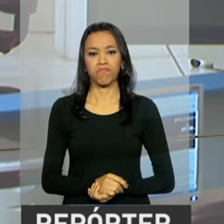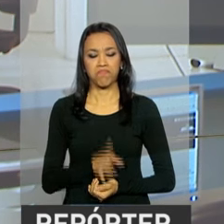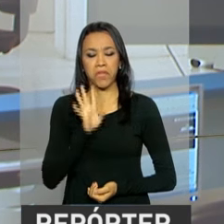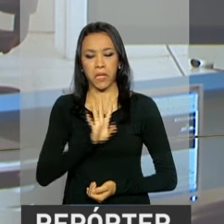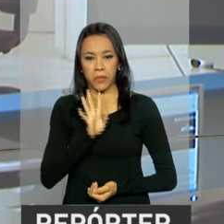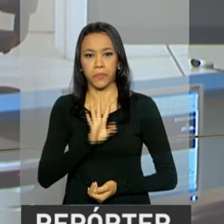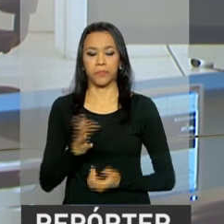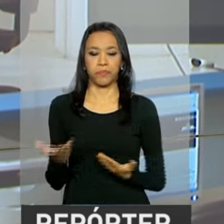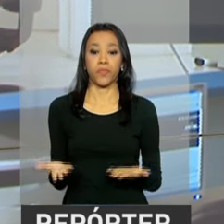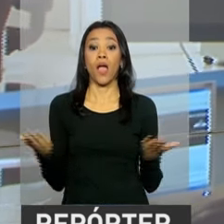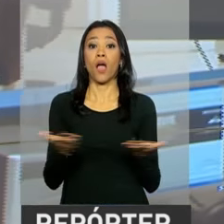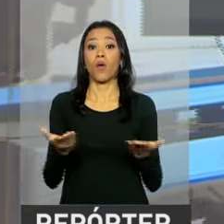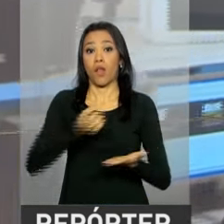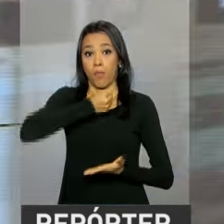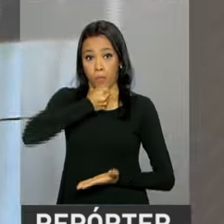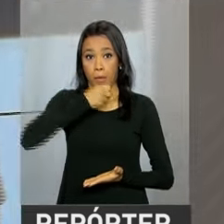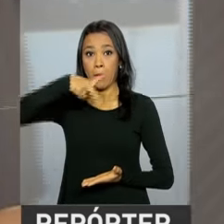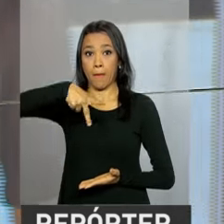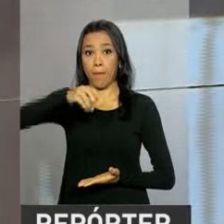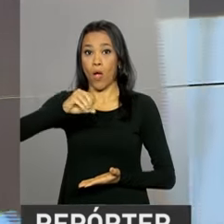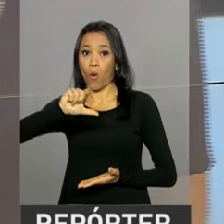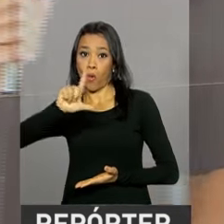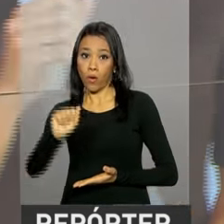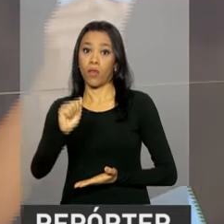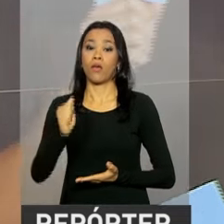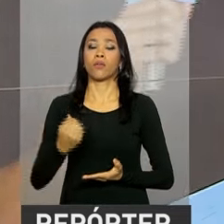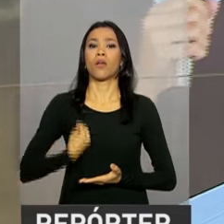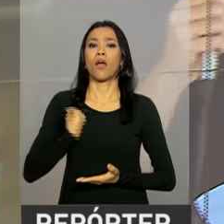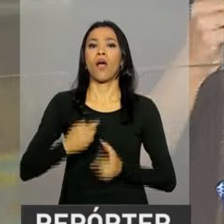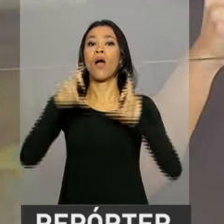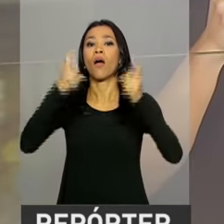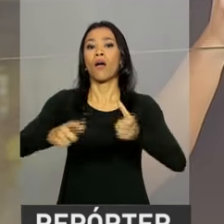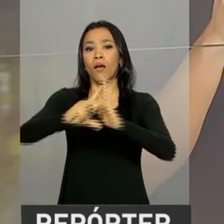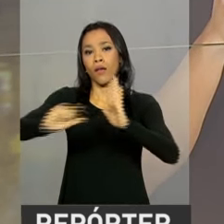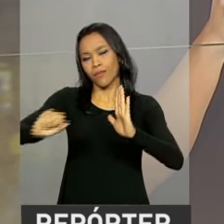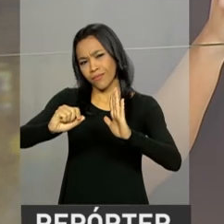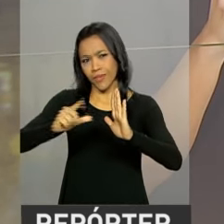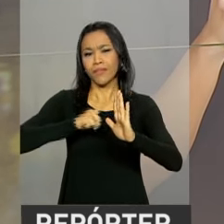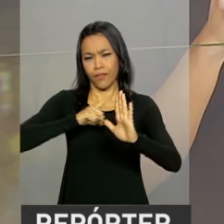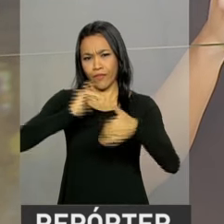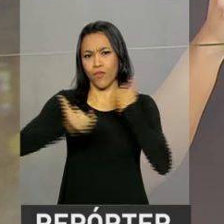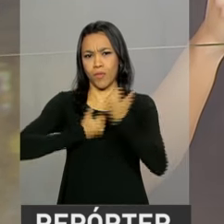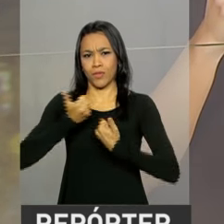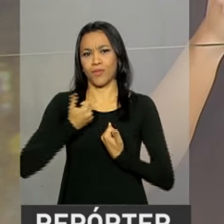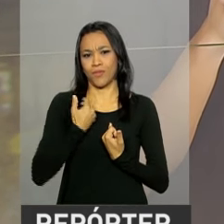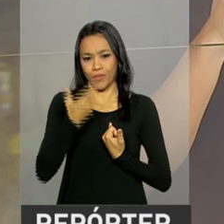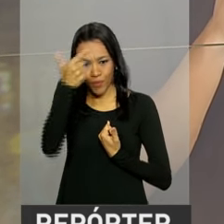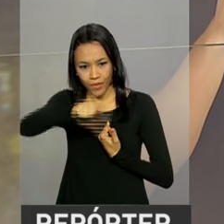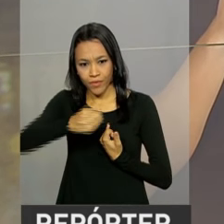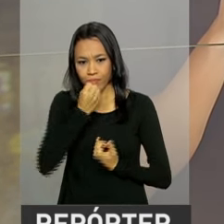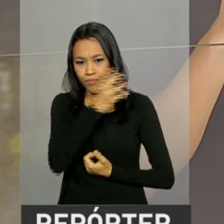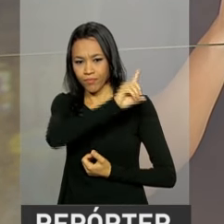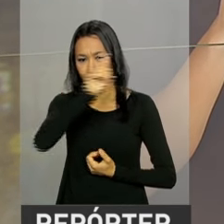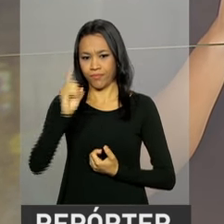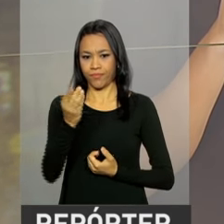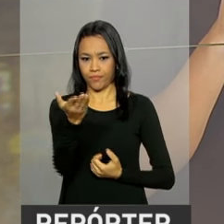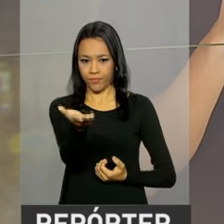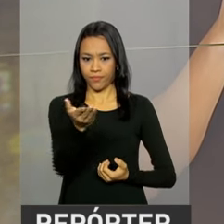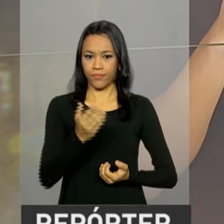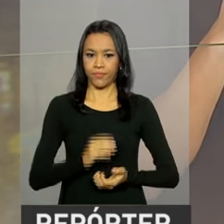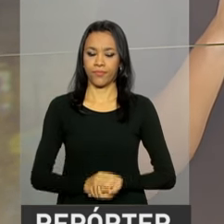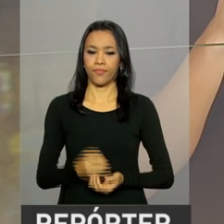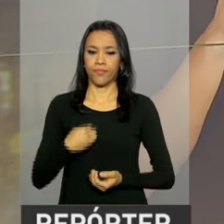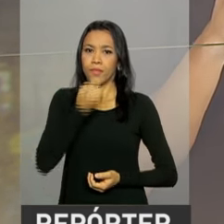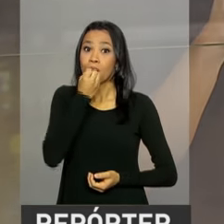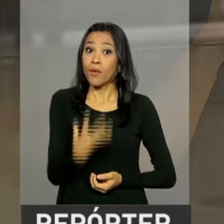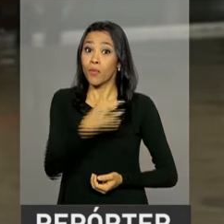Legal, vamos falar agora com a repórter Paula Diorte, que está no Palácio Planalto e tem as informações para a gente. Oi, Paula, mais uma vez, bom dia. Bom dia para